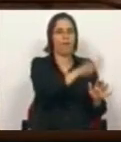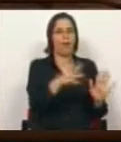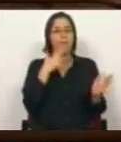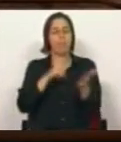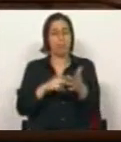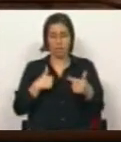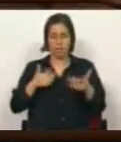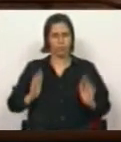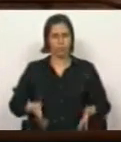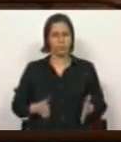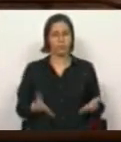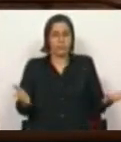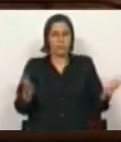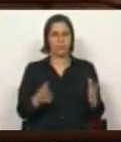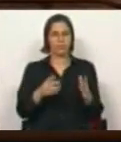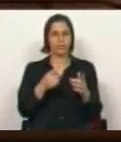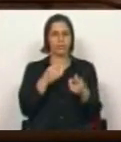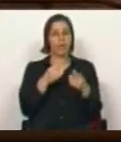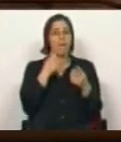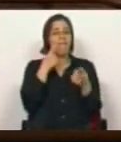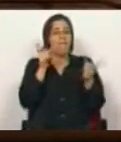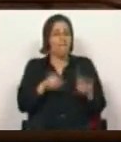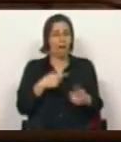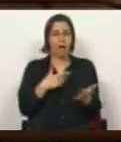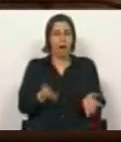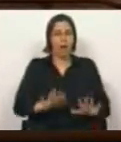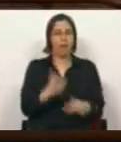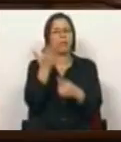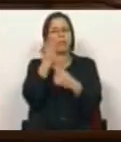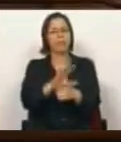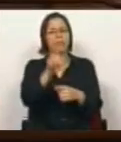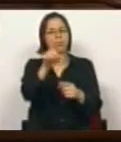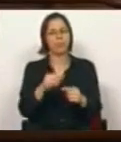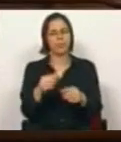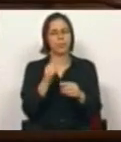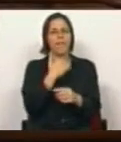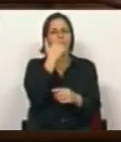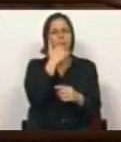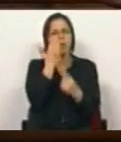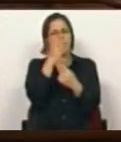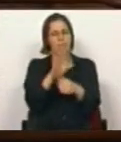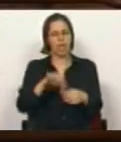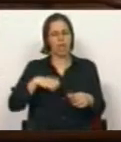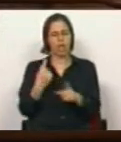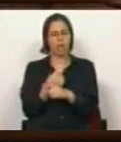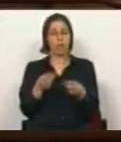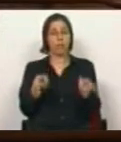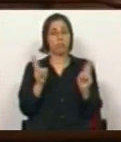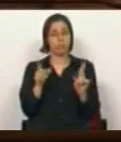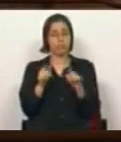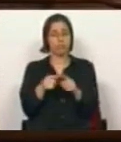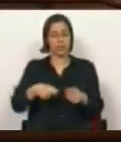têm necessidade e que nem sequer reutilizarão. Assim acontece, por exemplo, na secção de frutas e legumes, onde são